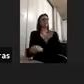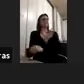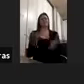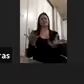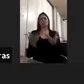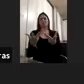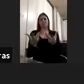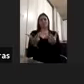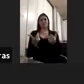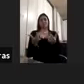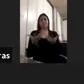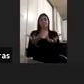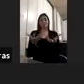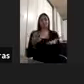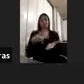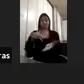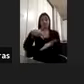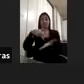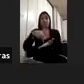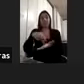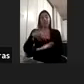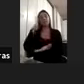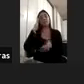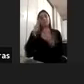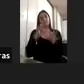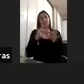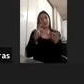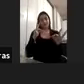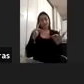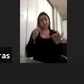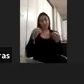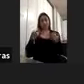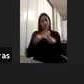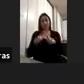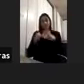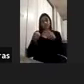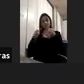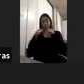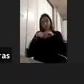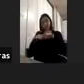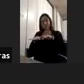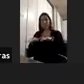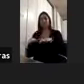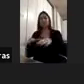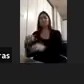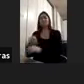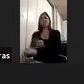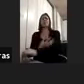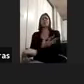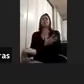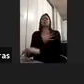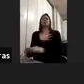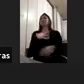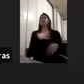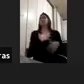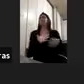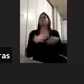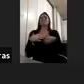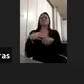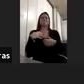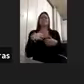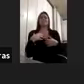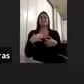pessoalmente, mesmo à distância, enviar meus calorosos sentimentos, calorosos por causa do frio, por causa